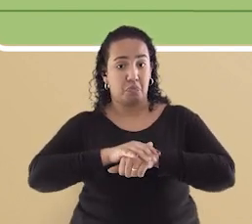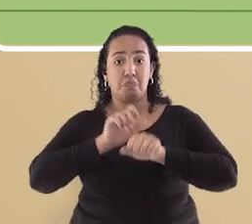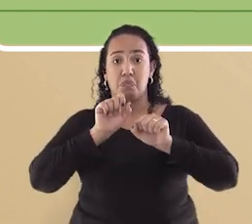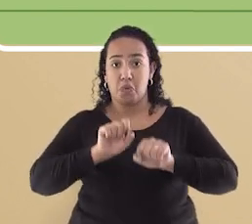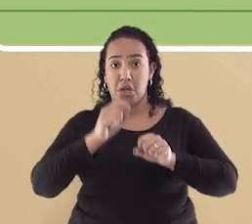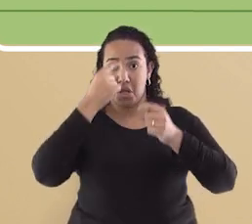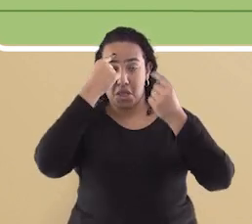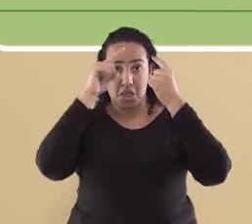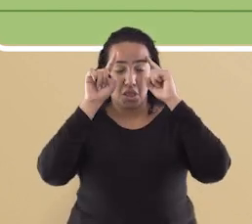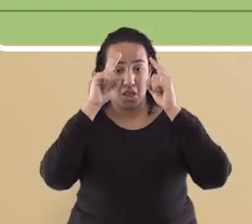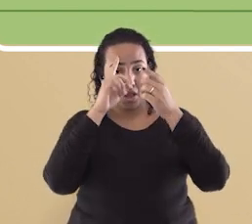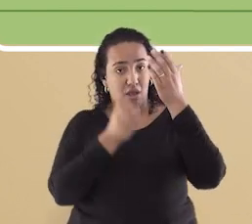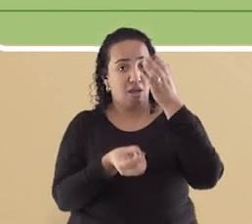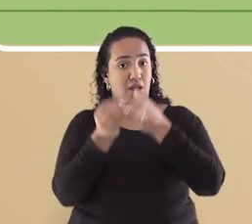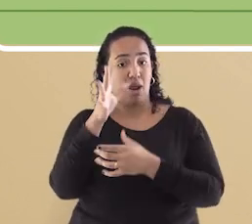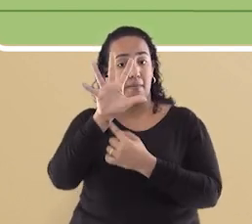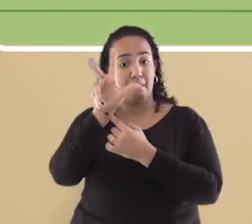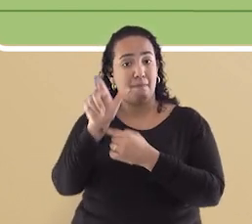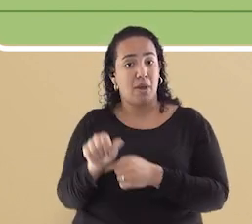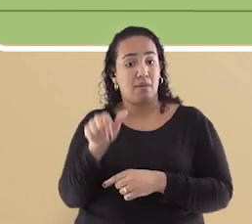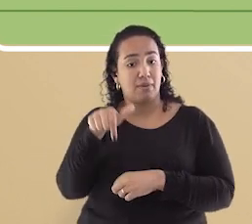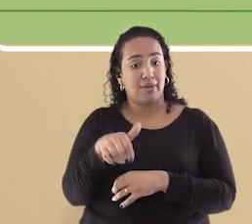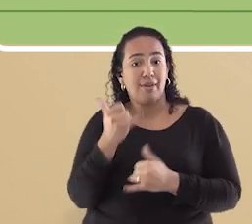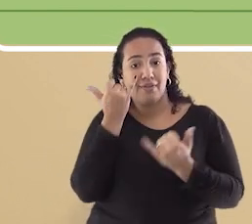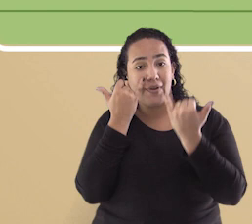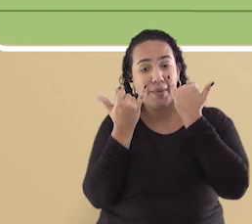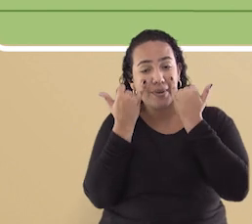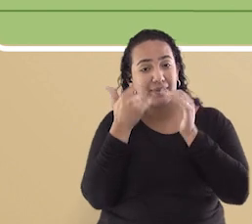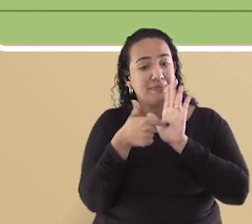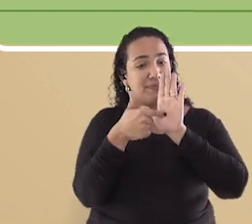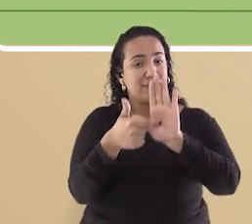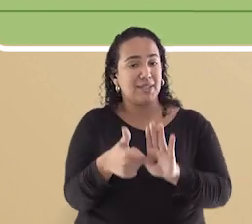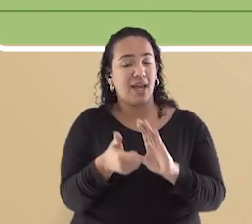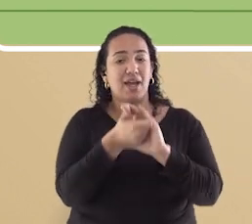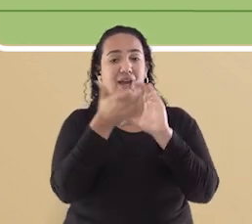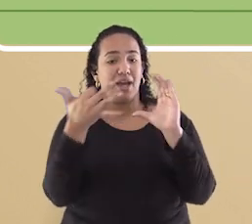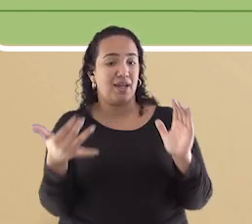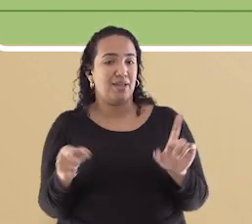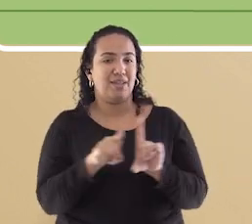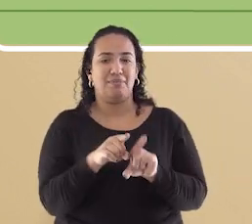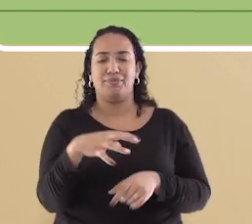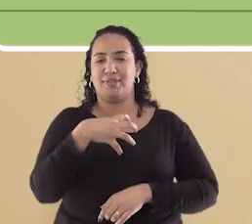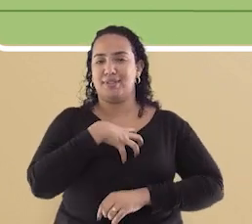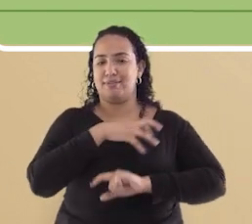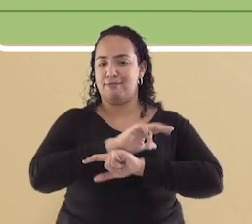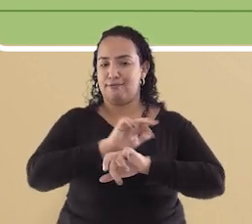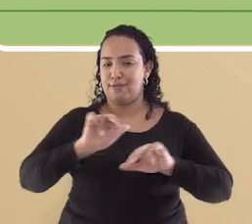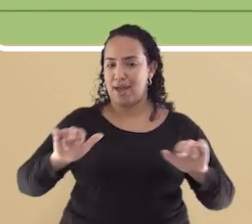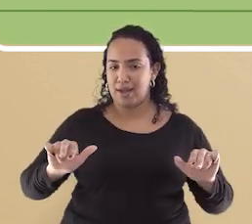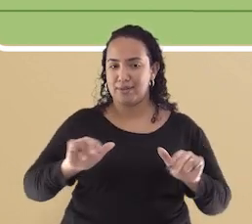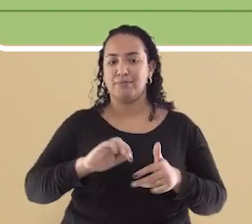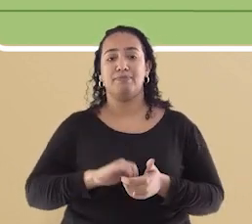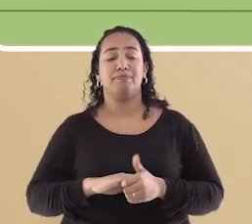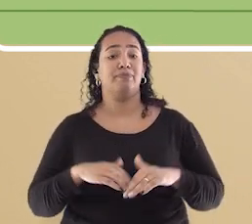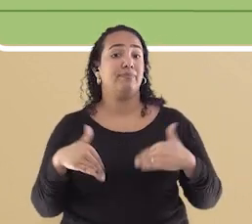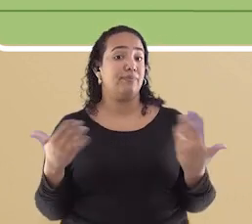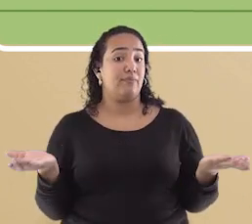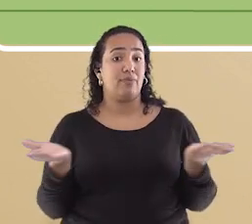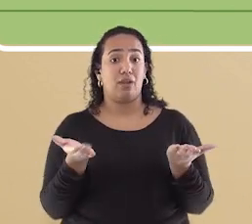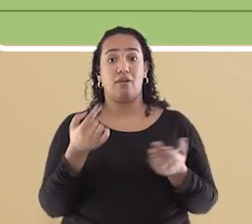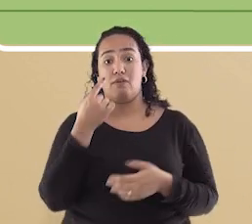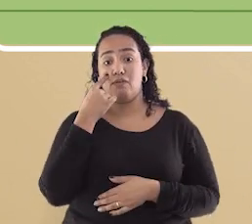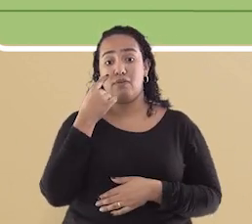mesmos criar mapas únicos representando informações, características e sentimentos. E agora quero